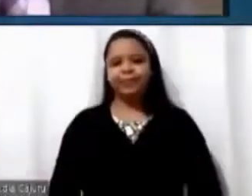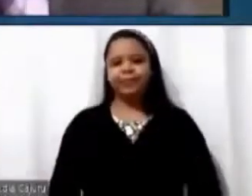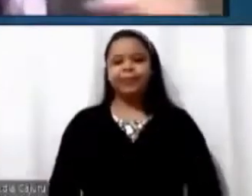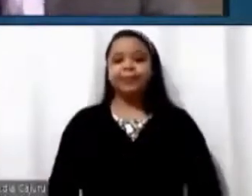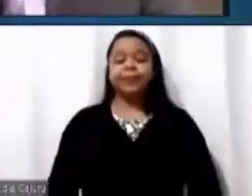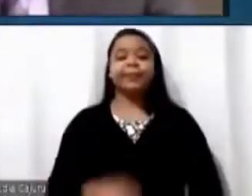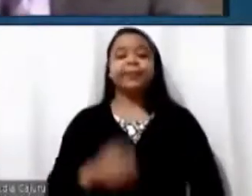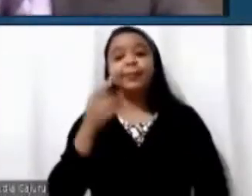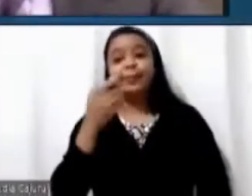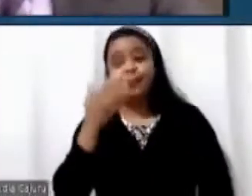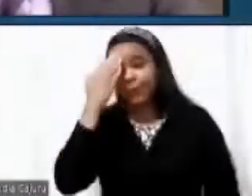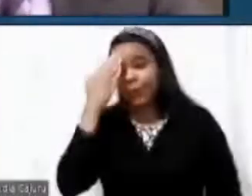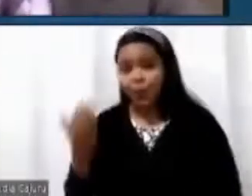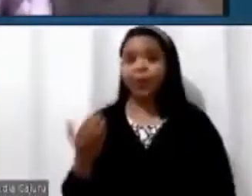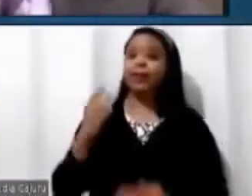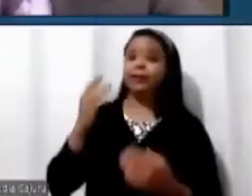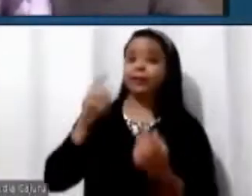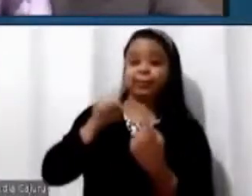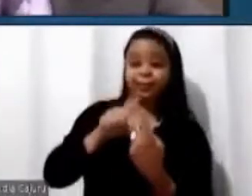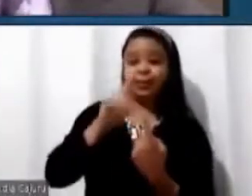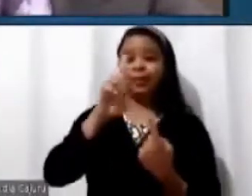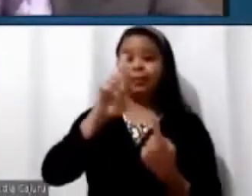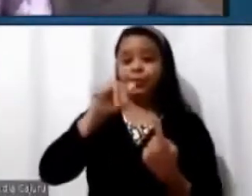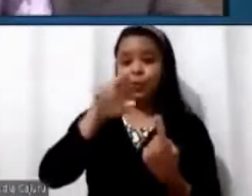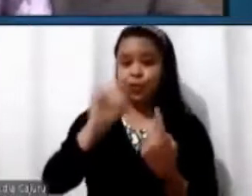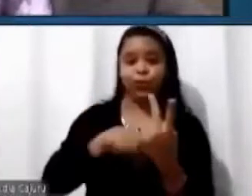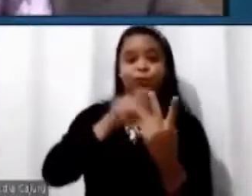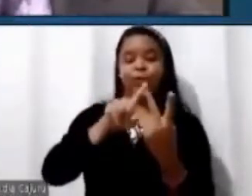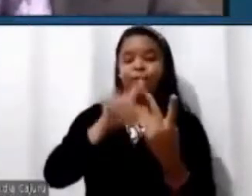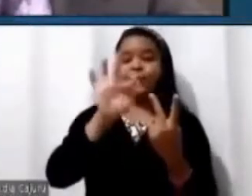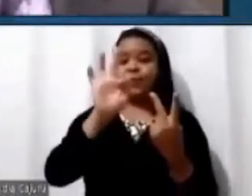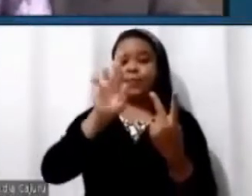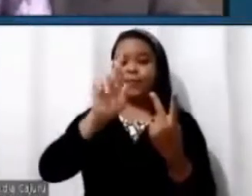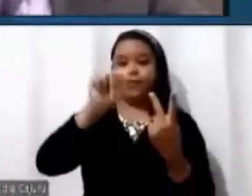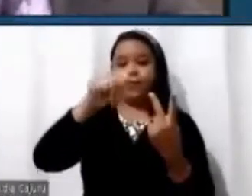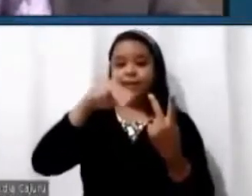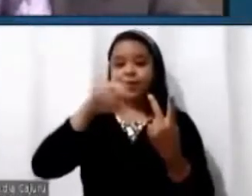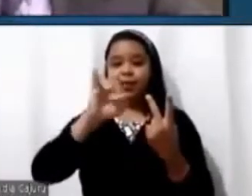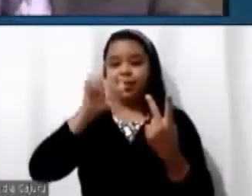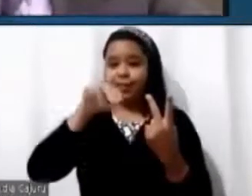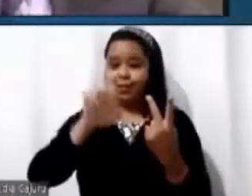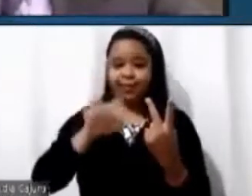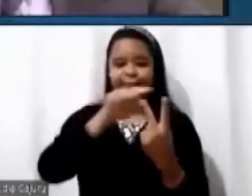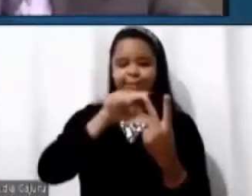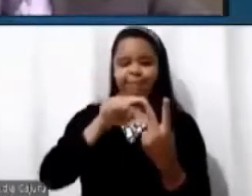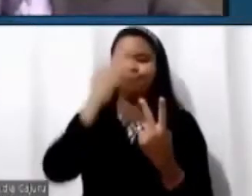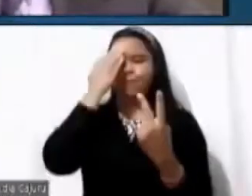Salomé, que está aí moderando aí a mesa. E dizer que é um prazer enorme, né, participar desse evento